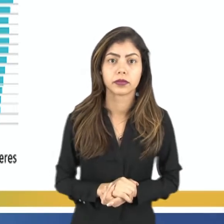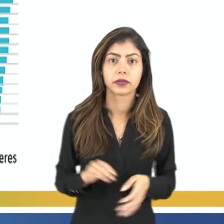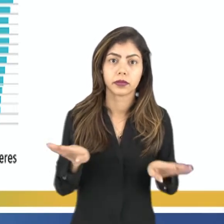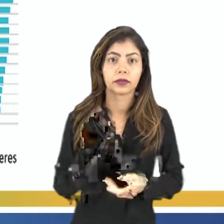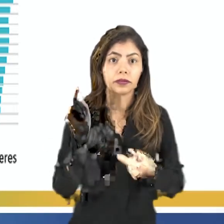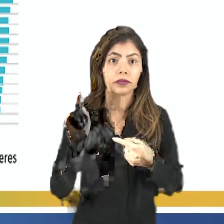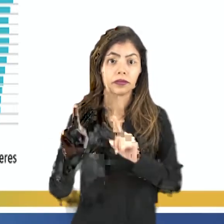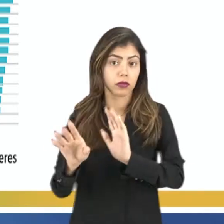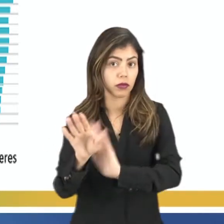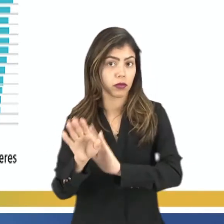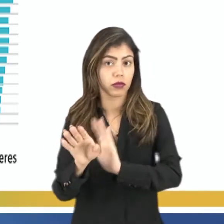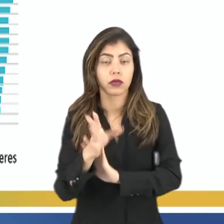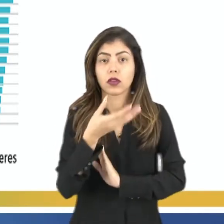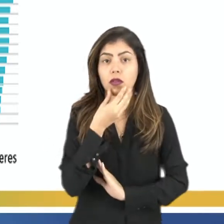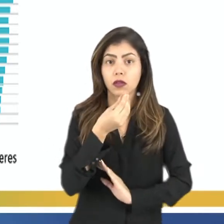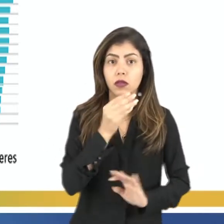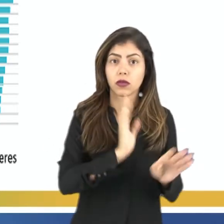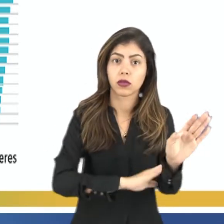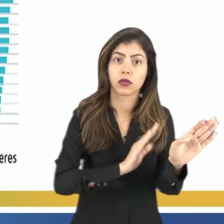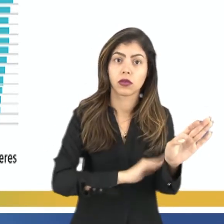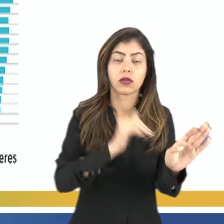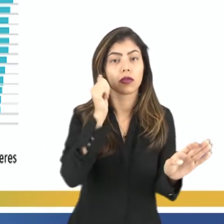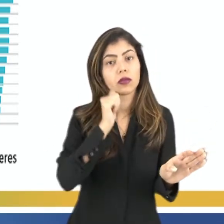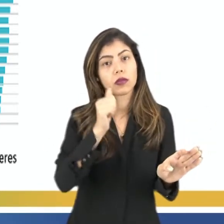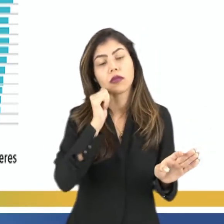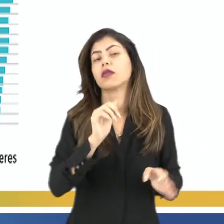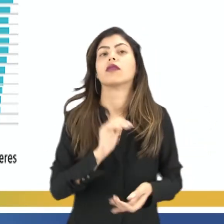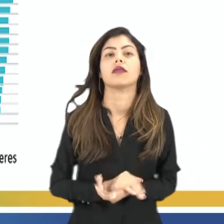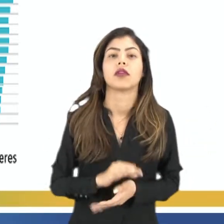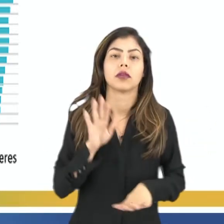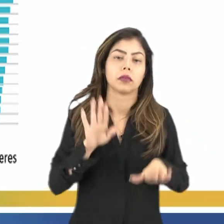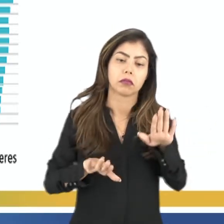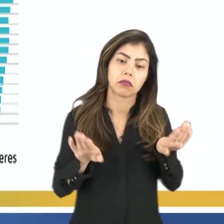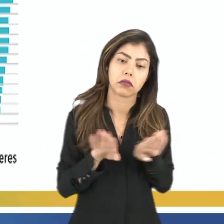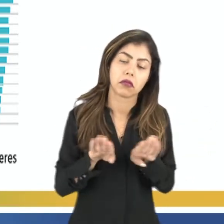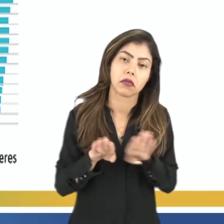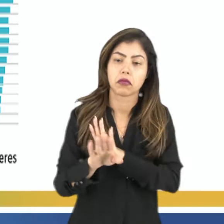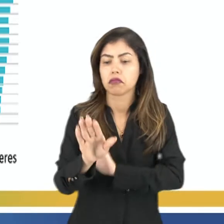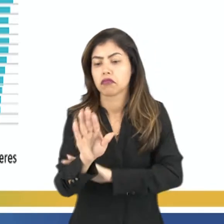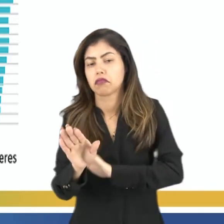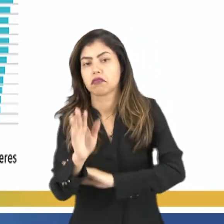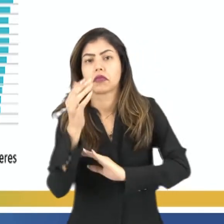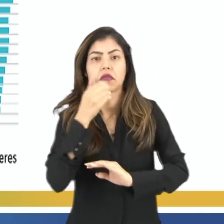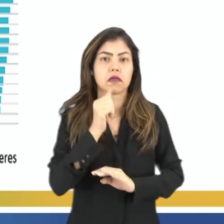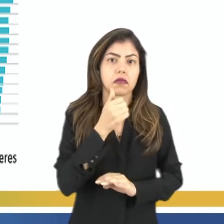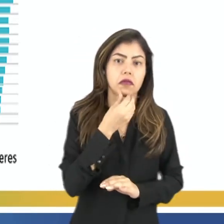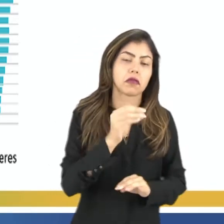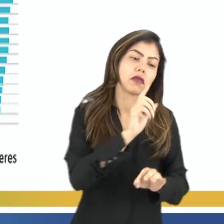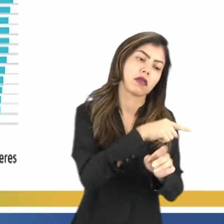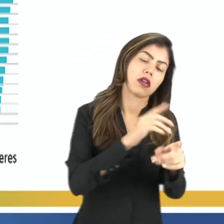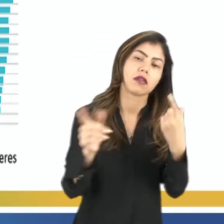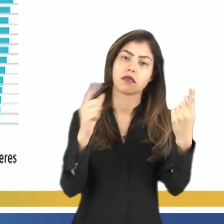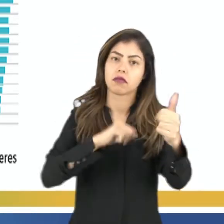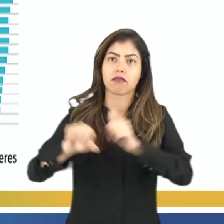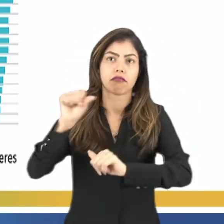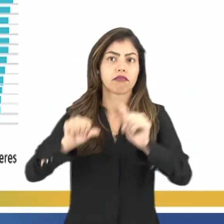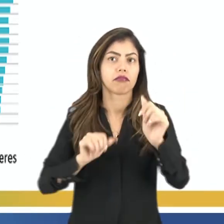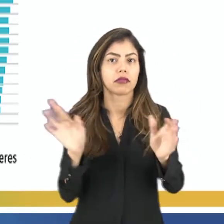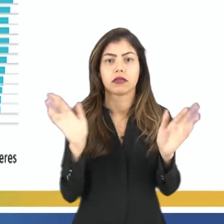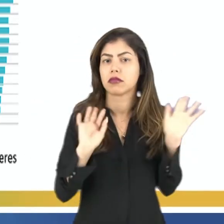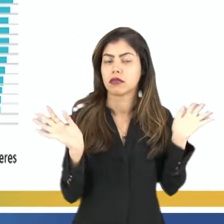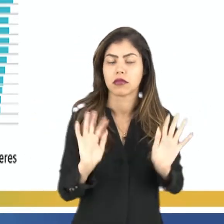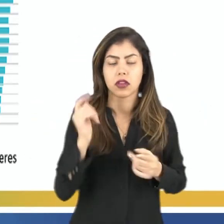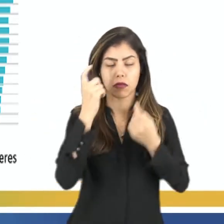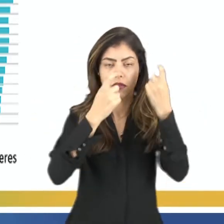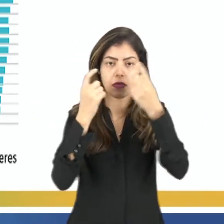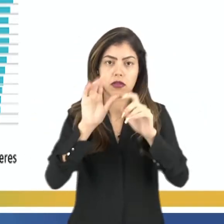tá? De um lado é de homens, de outro lado é de mulheres. Não pode variar do lado direito homens, do lado esquerdo mulheres e